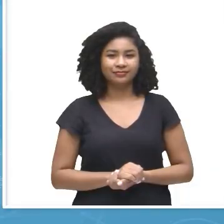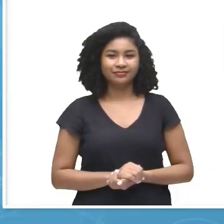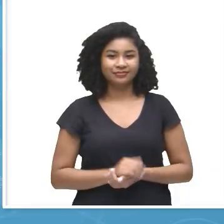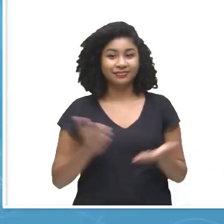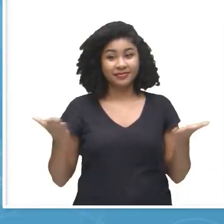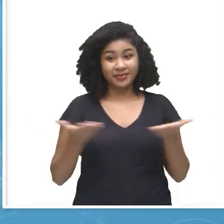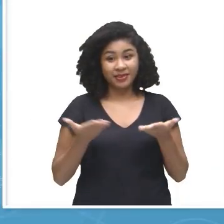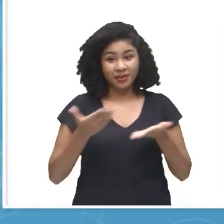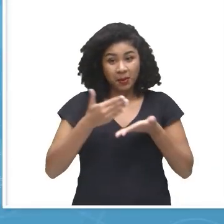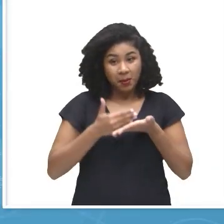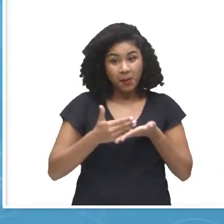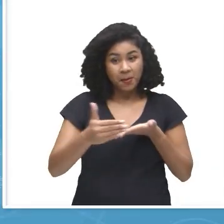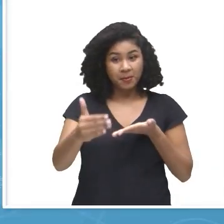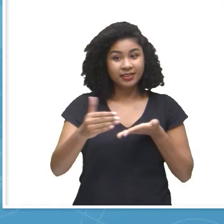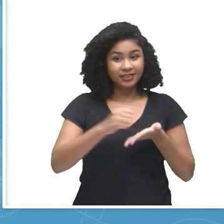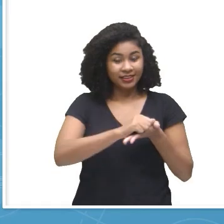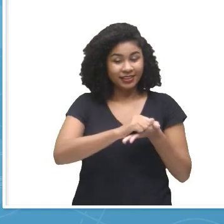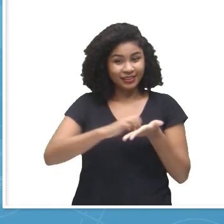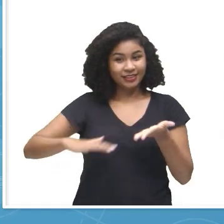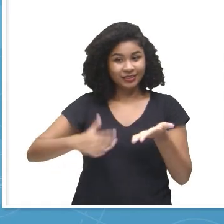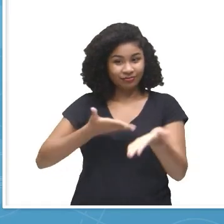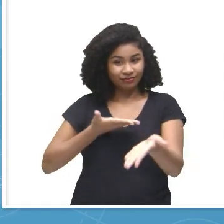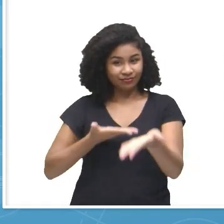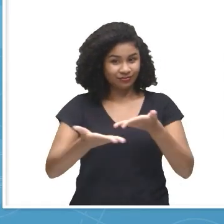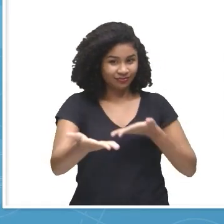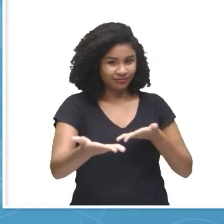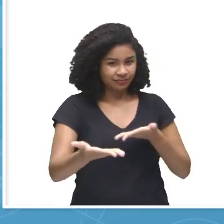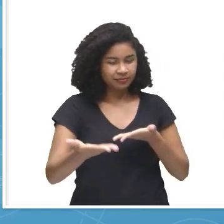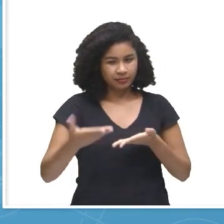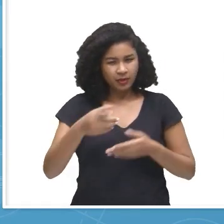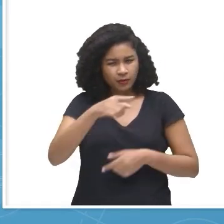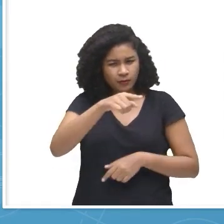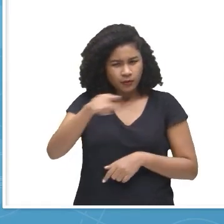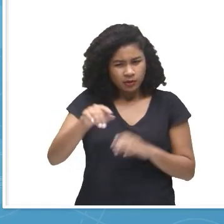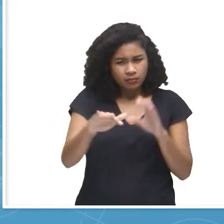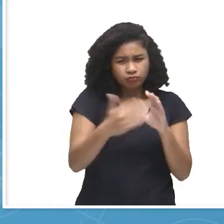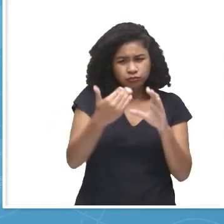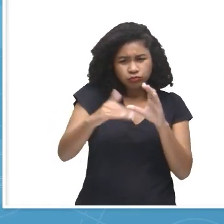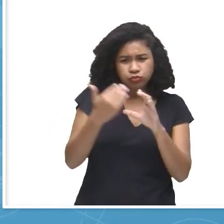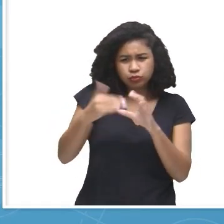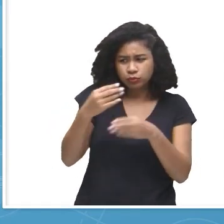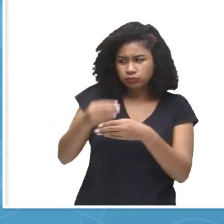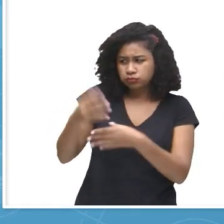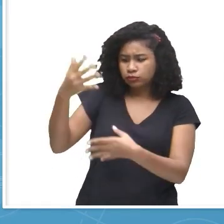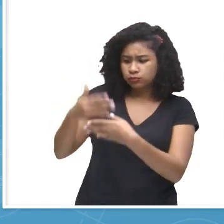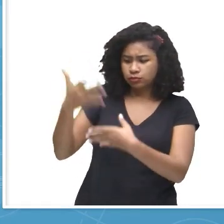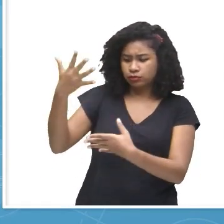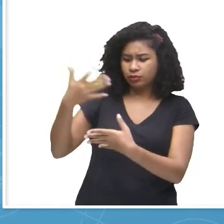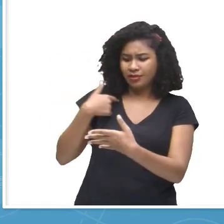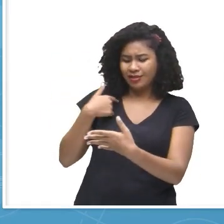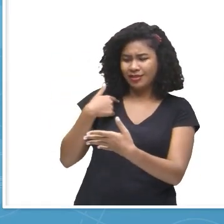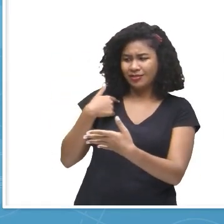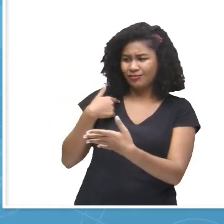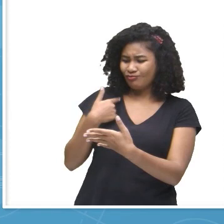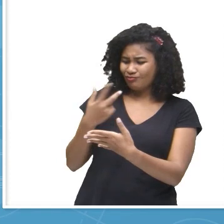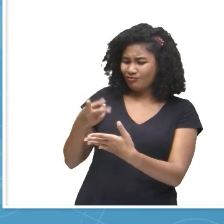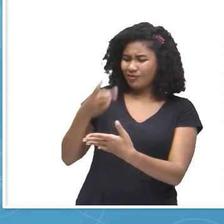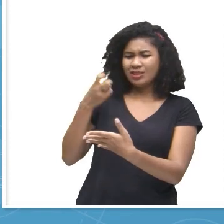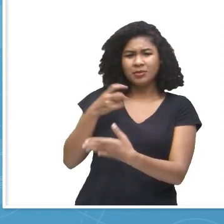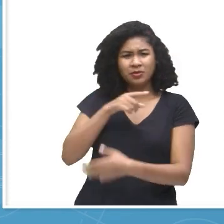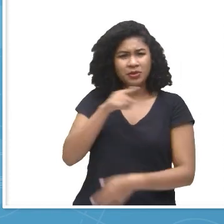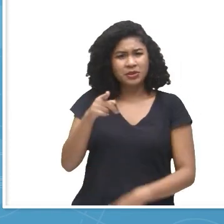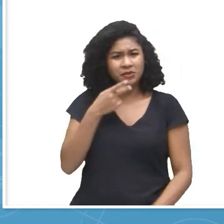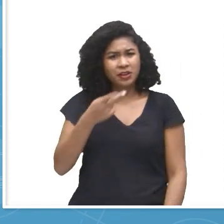Vamos começar agora com a nossa interatividade. Eu já estava dando uma olhadinha aqui no chat. Um monte de gente falando, eu não sei desenhar, professora, eu não sei desenhar. Gente, eu também não